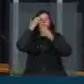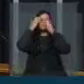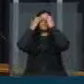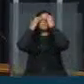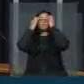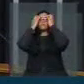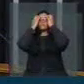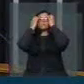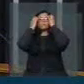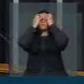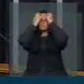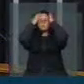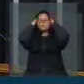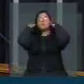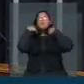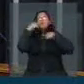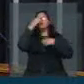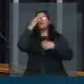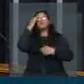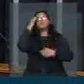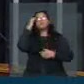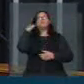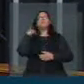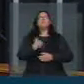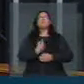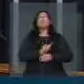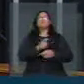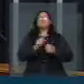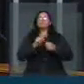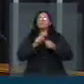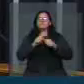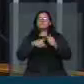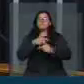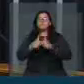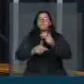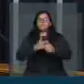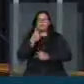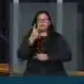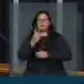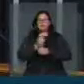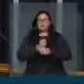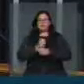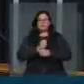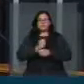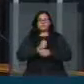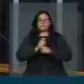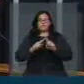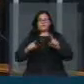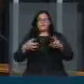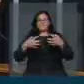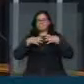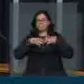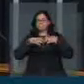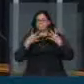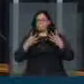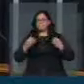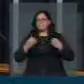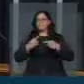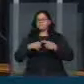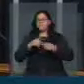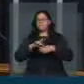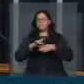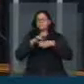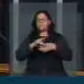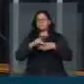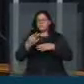fizemos um trabalho durante dois anos e, infelizmente, os líderes desta casa se